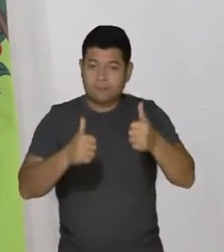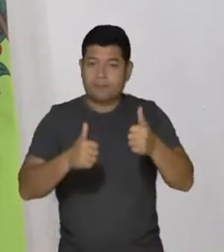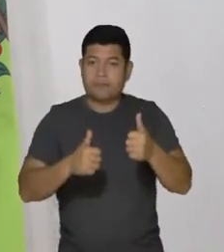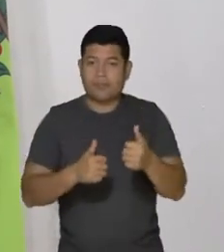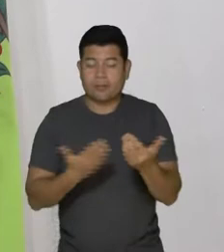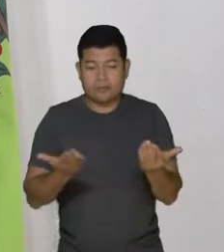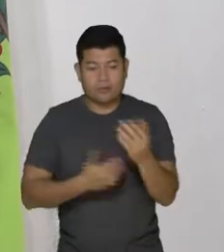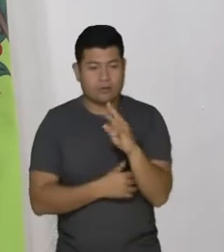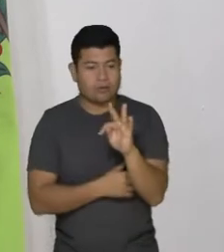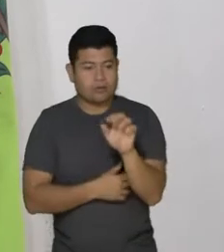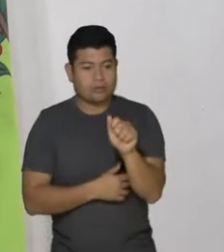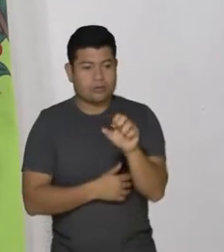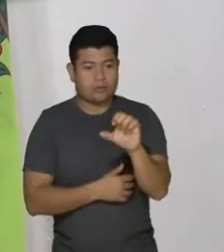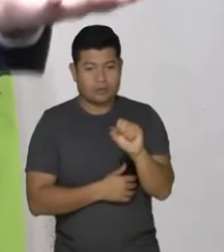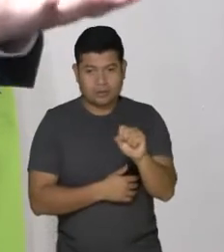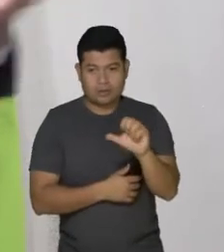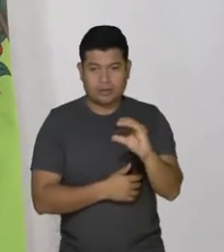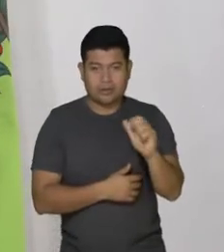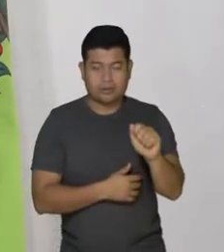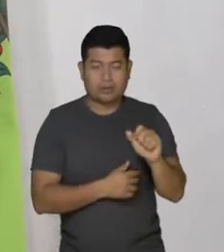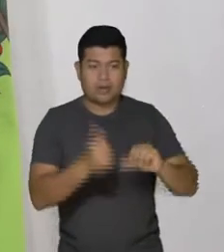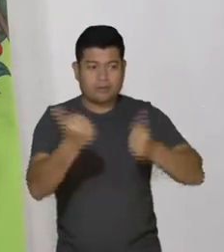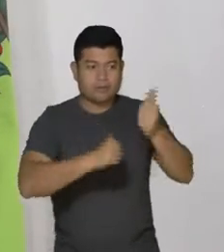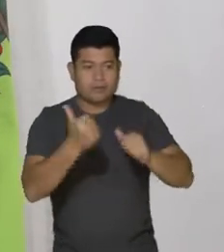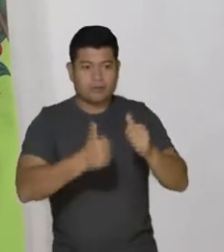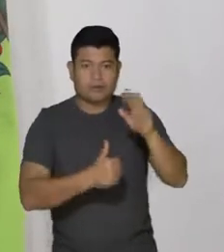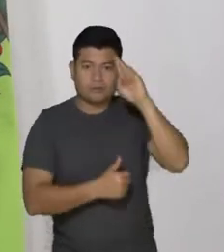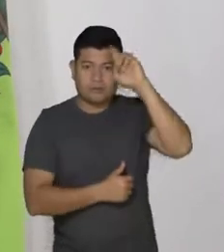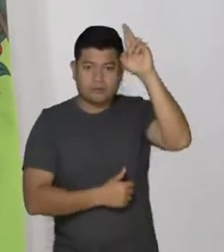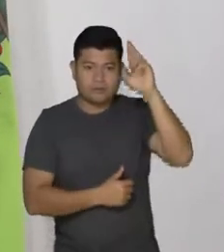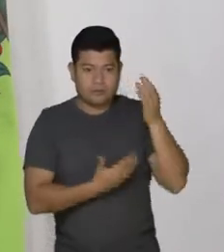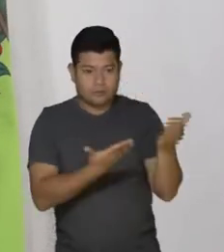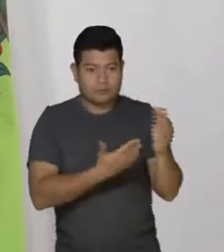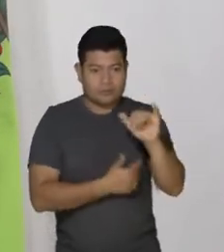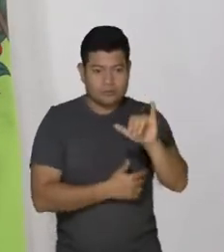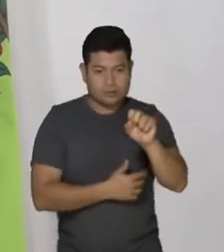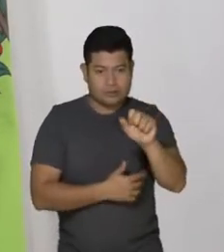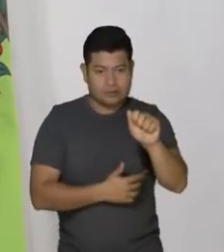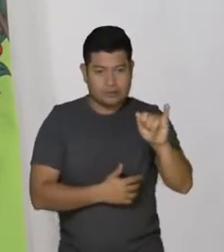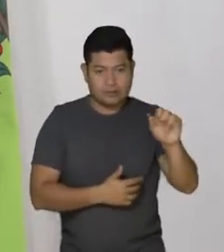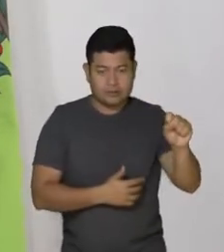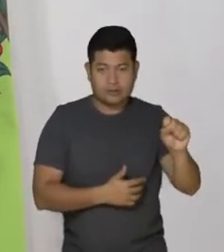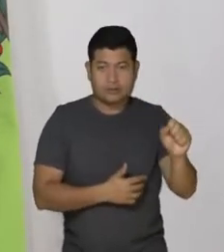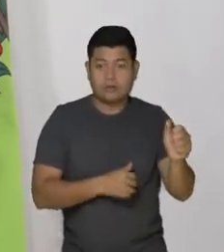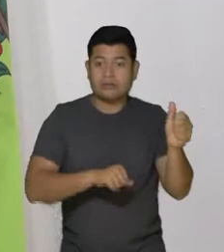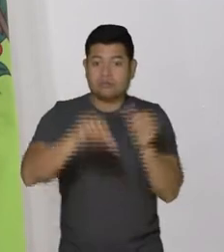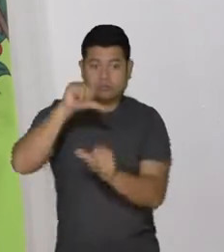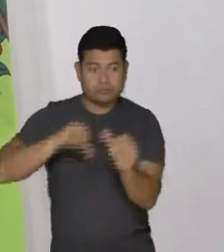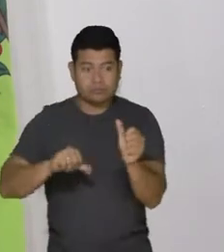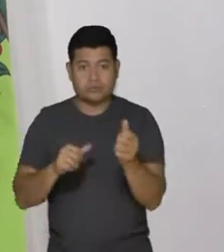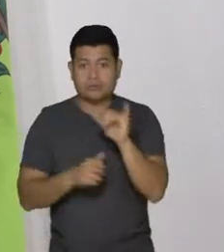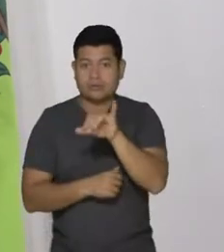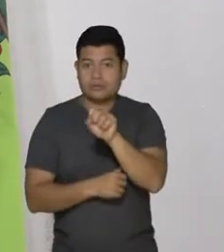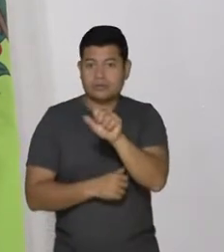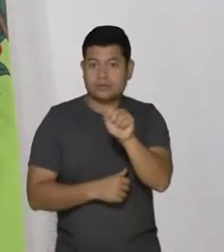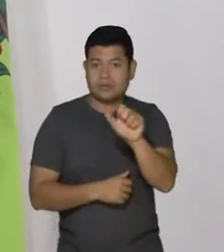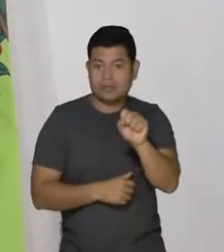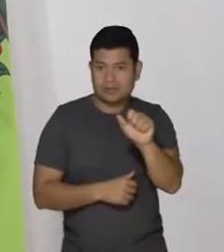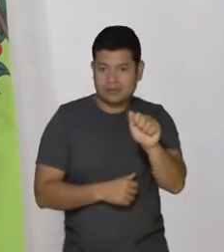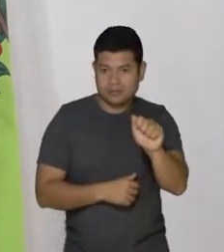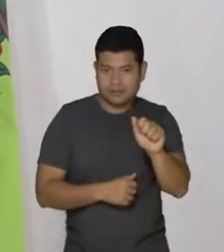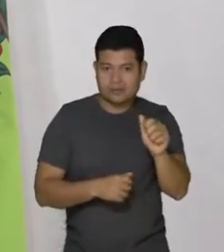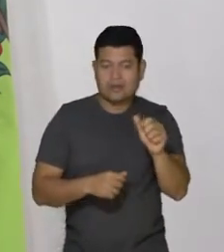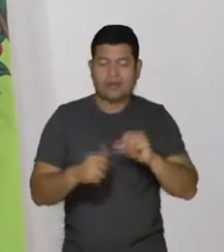avaliador da banca do Isaías o Isaías foi avaliador da banca do Tasca